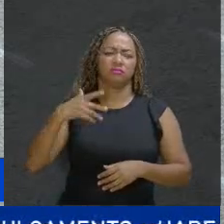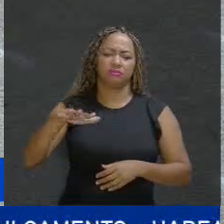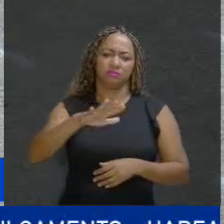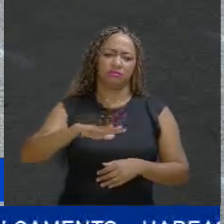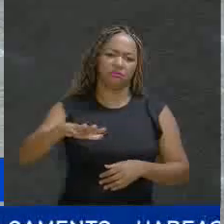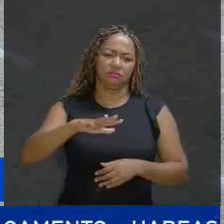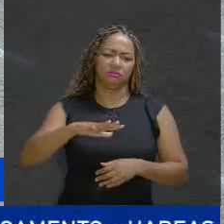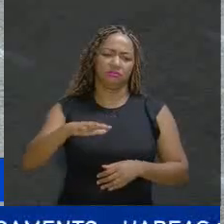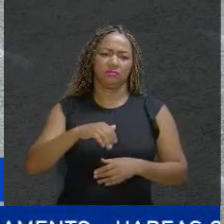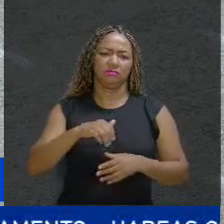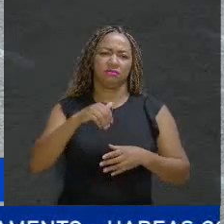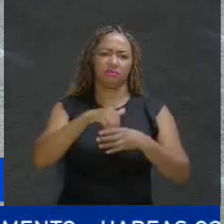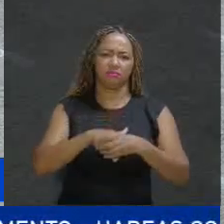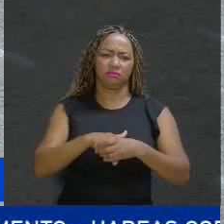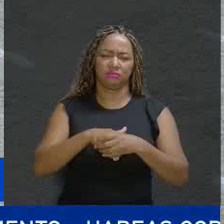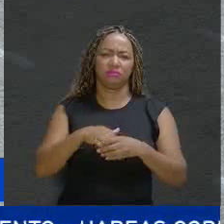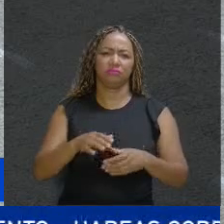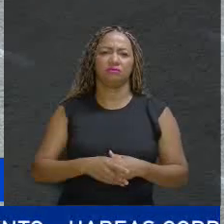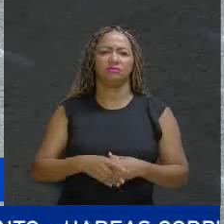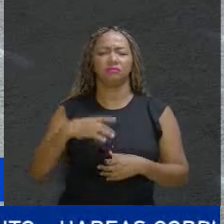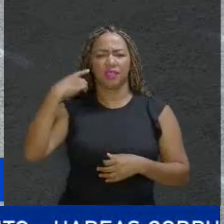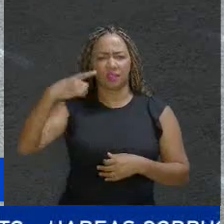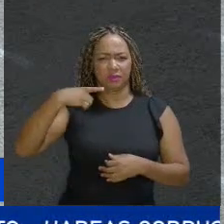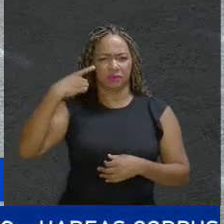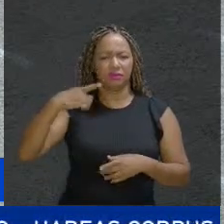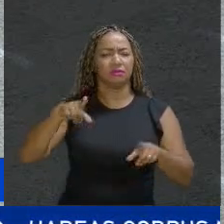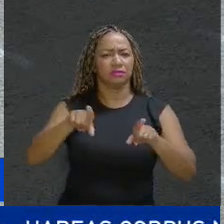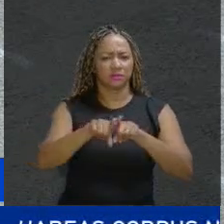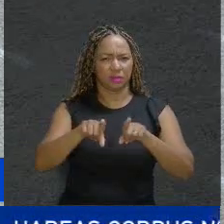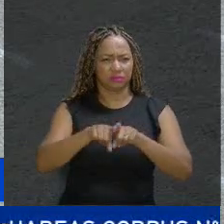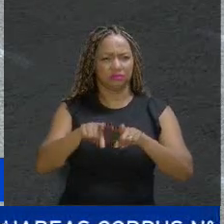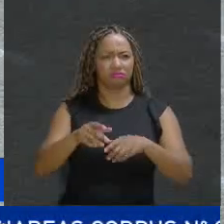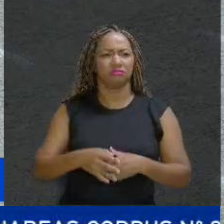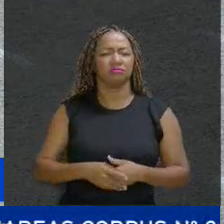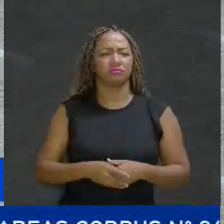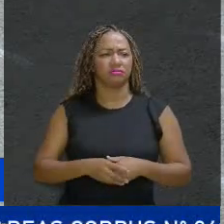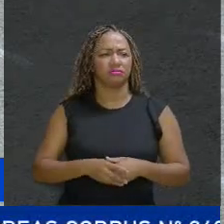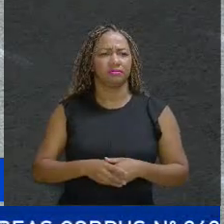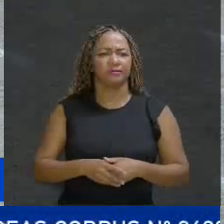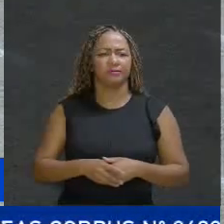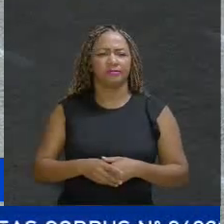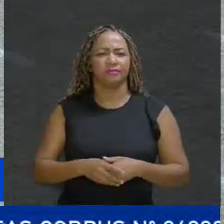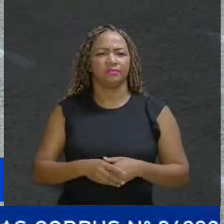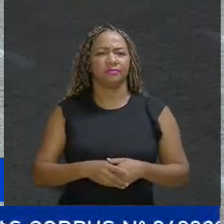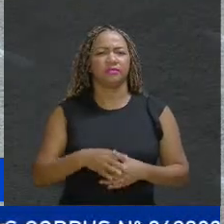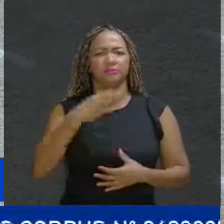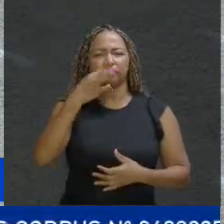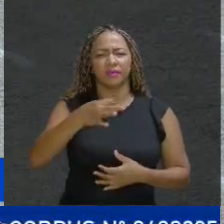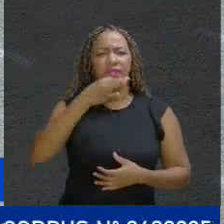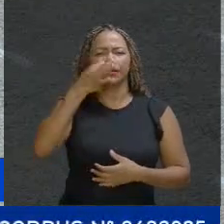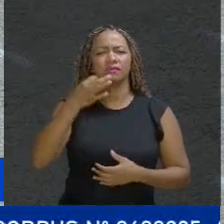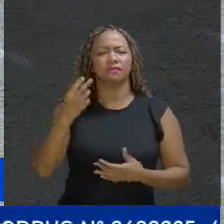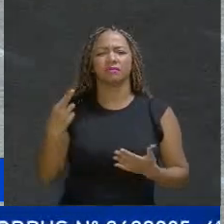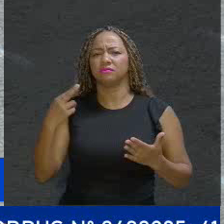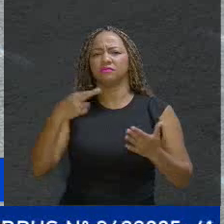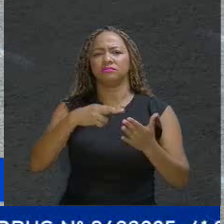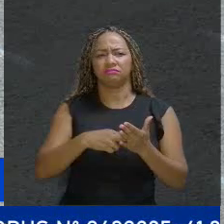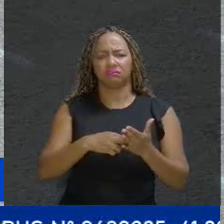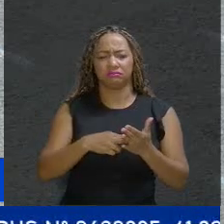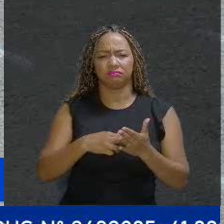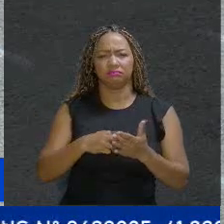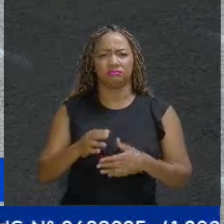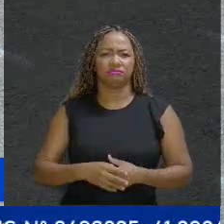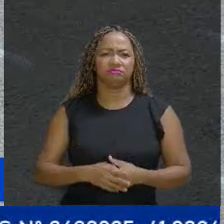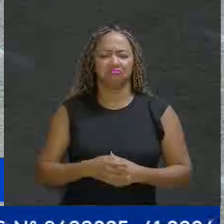regional eleitoral, senhores advogados aqui presentes, diante da manifestação do relator